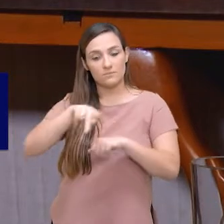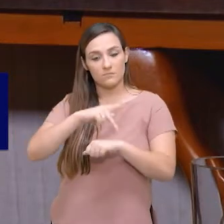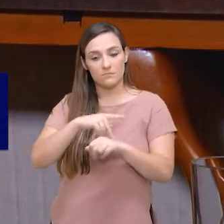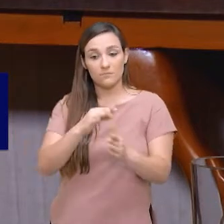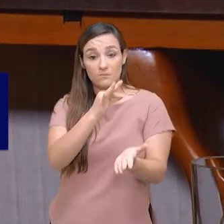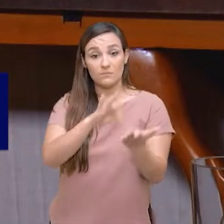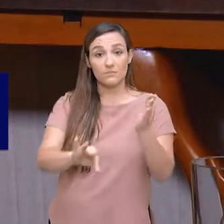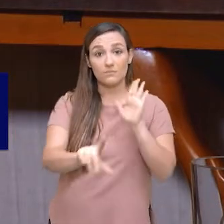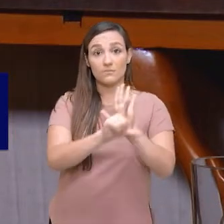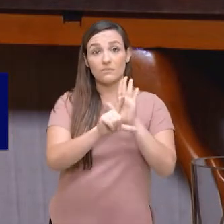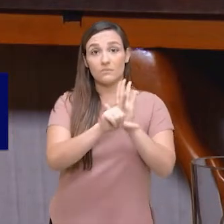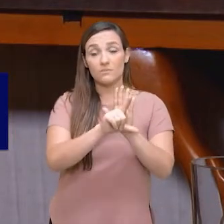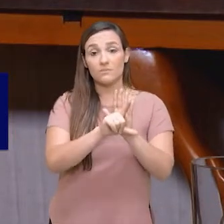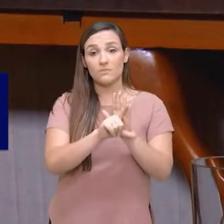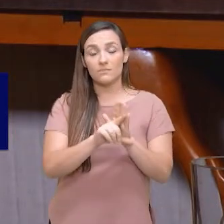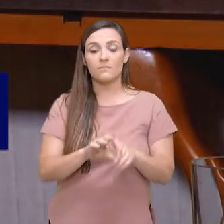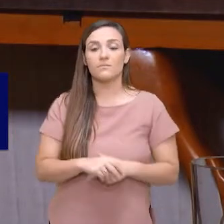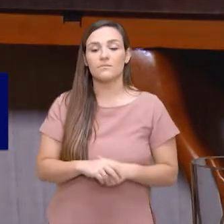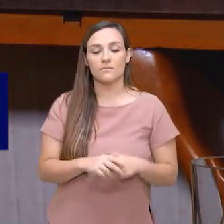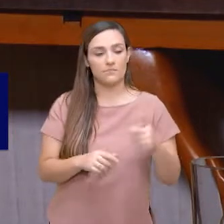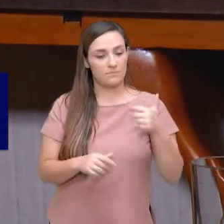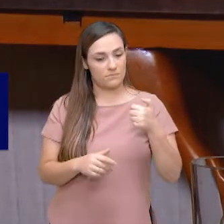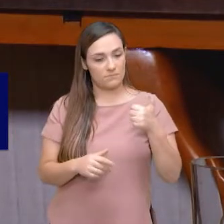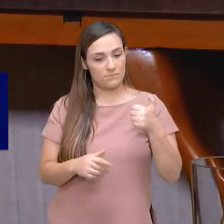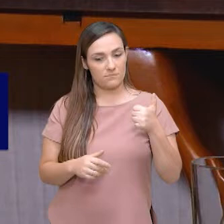a caneta para